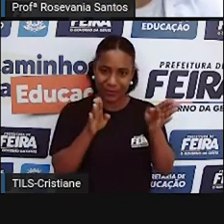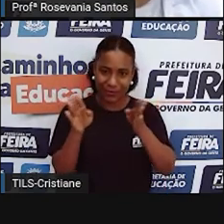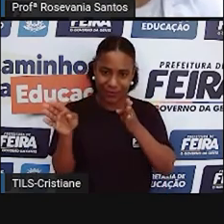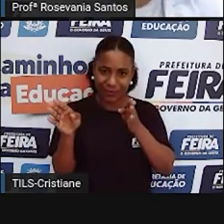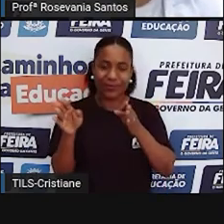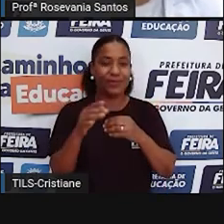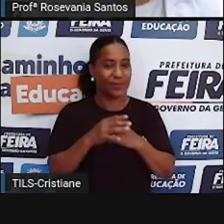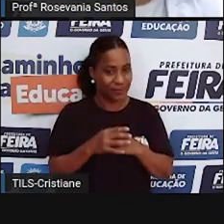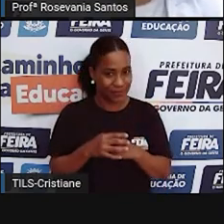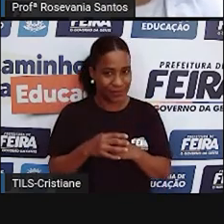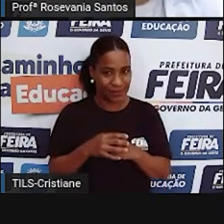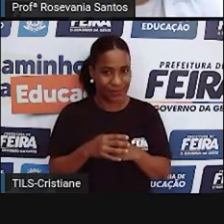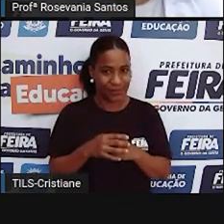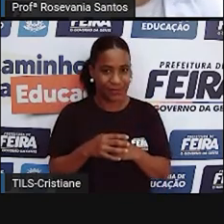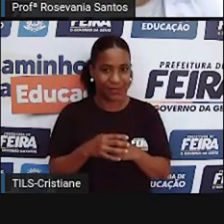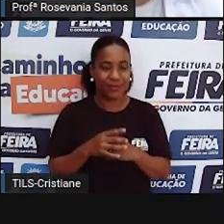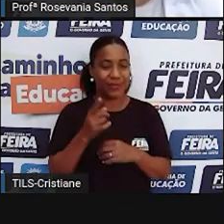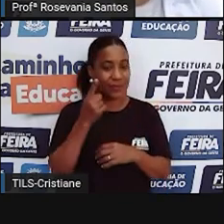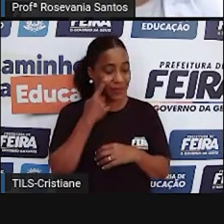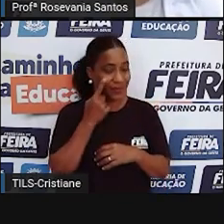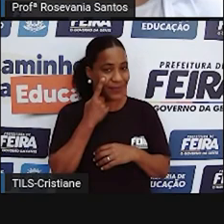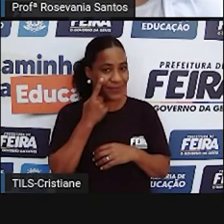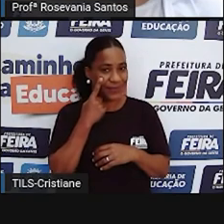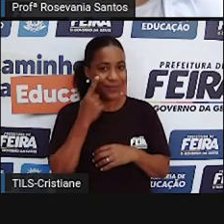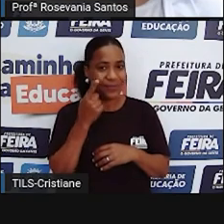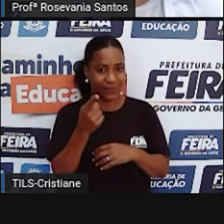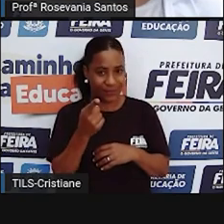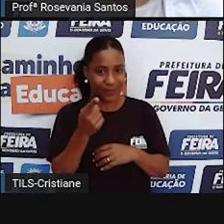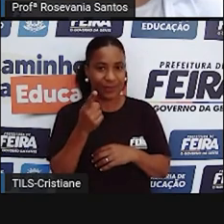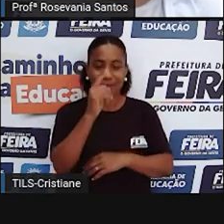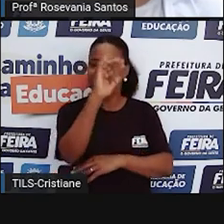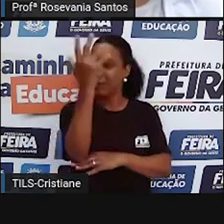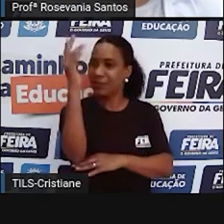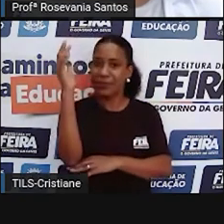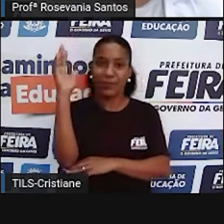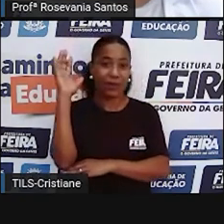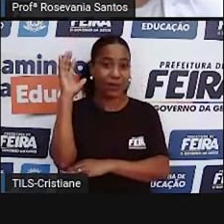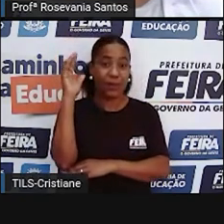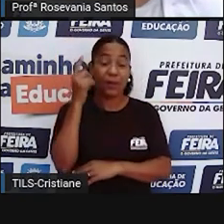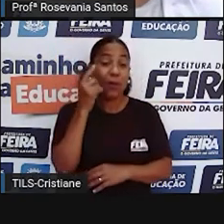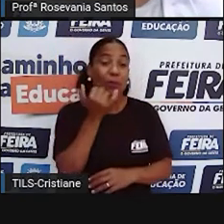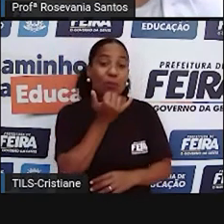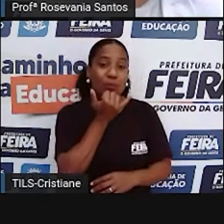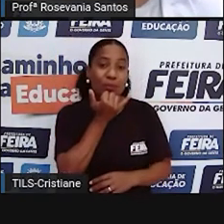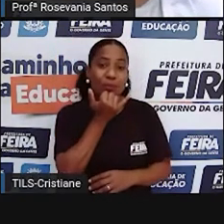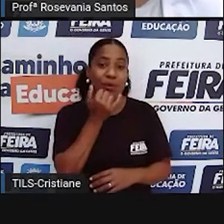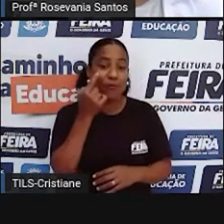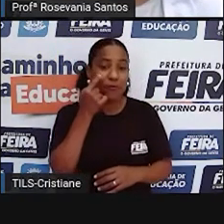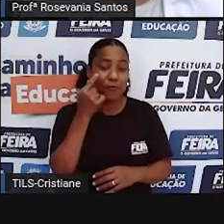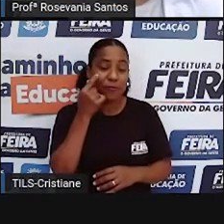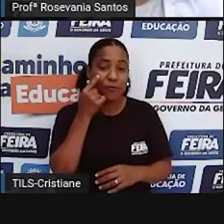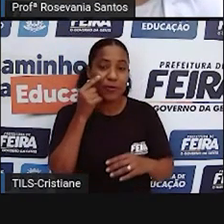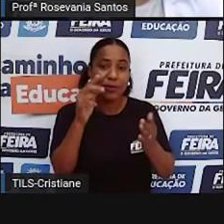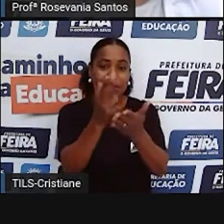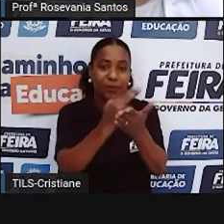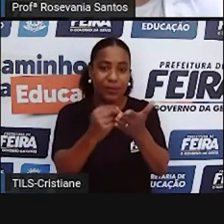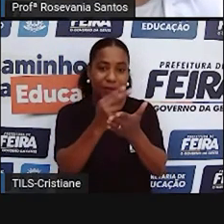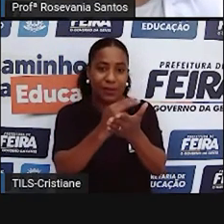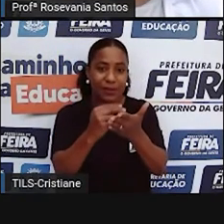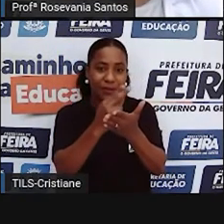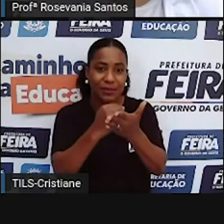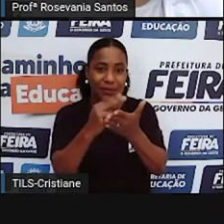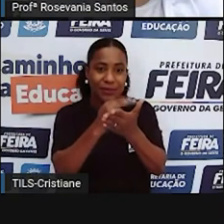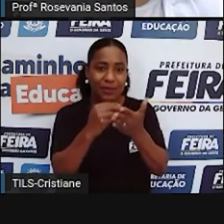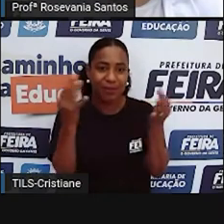esses mapas aí. É, só para a gente ver, né, uma planta mais detalhada, eu coloquei essa imagem aqui, ó. Ela aqui na base